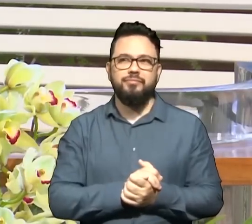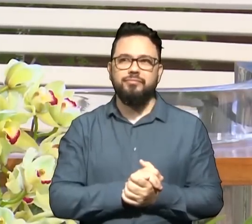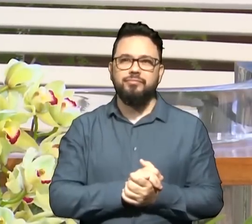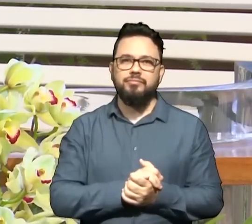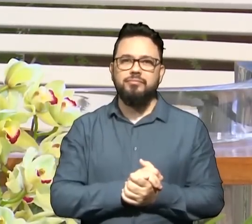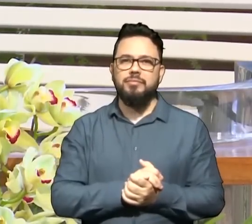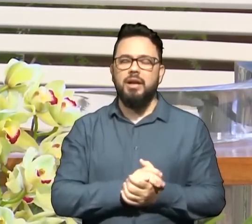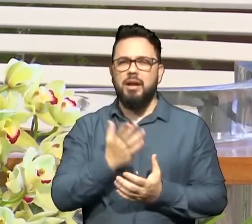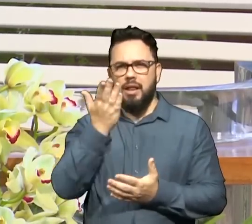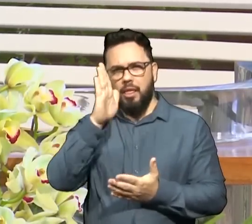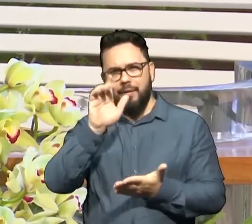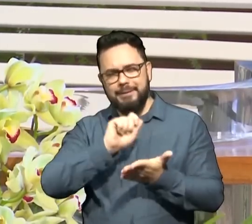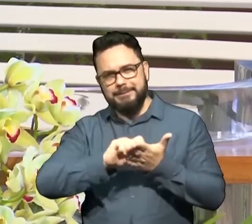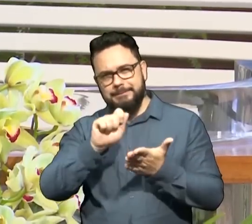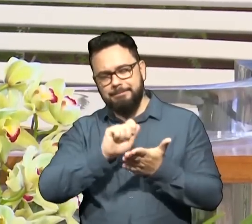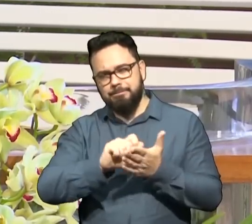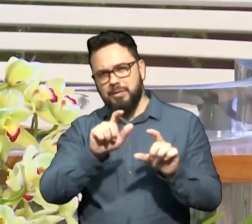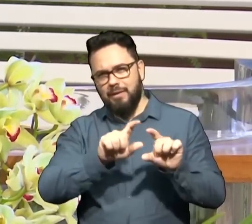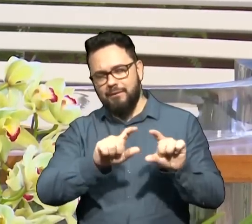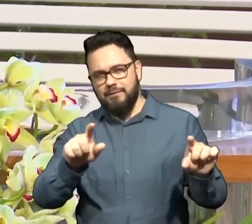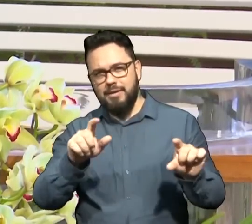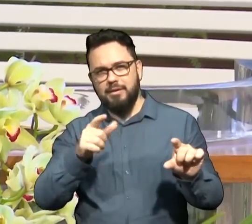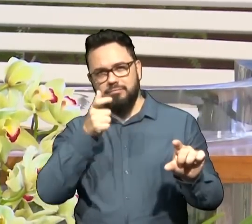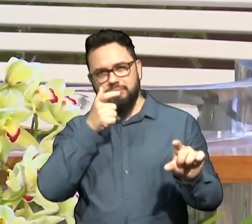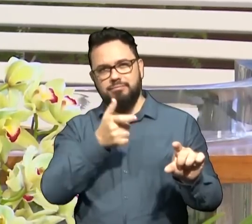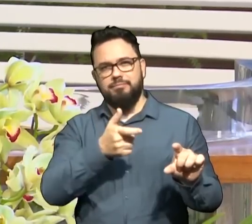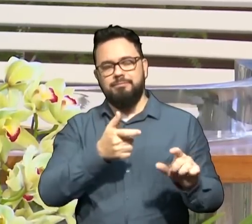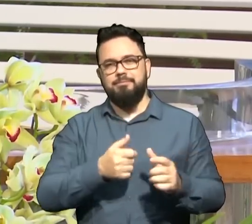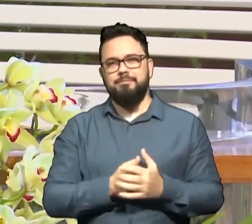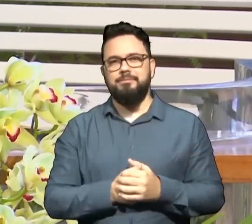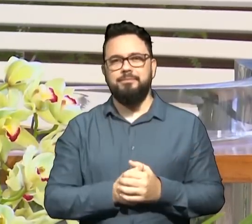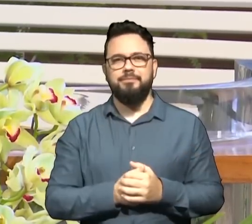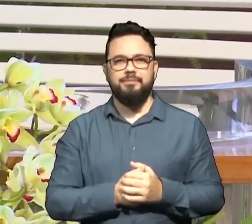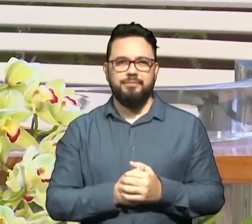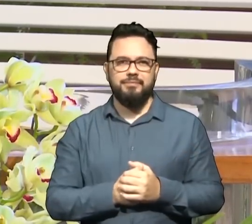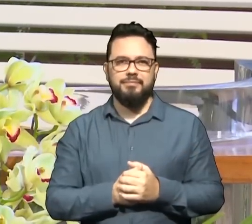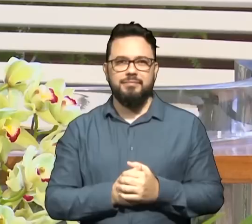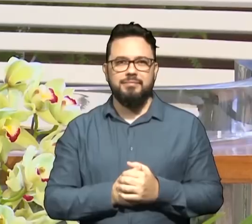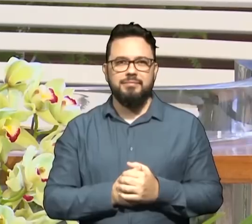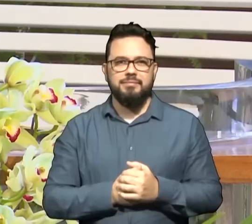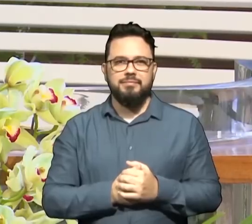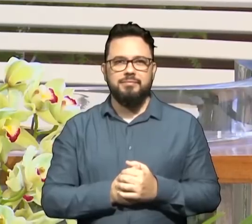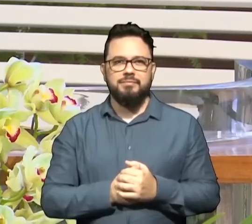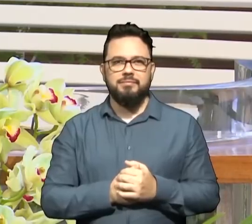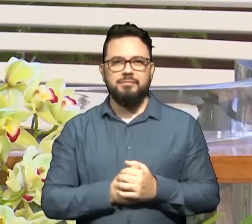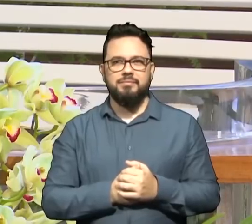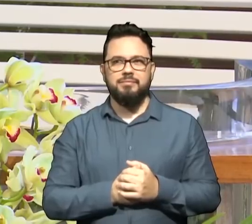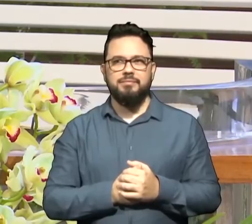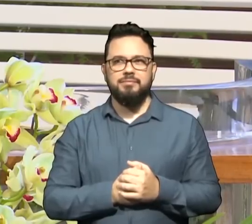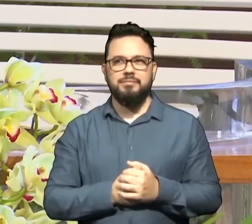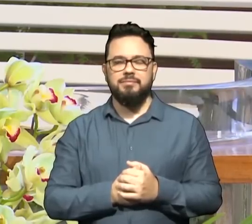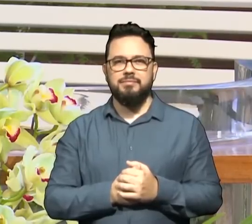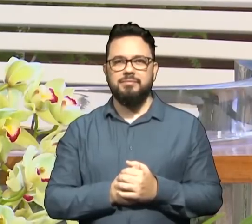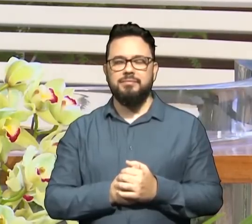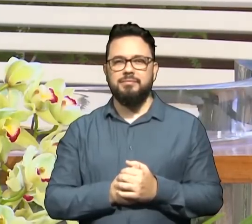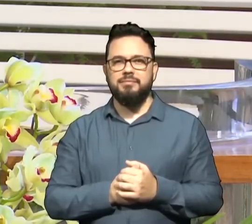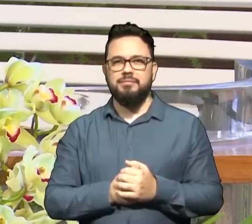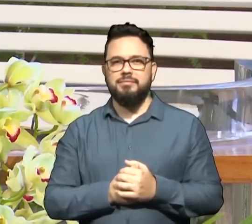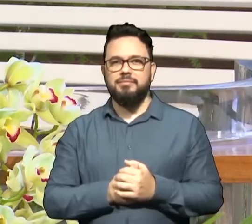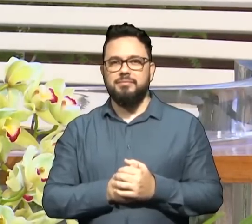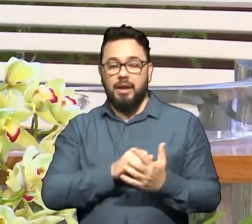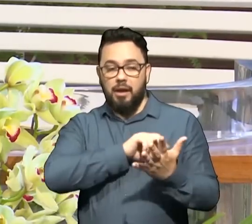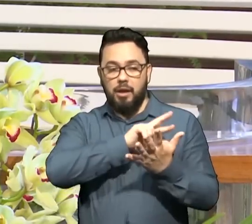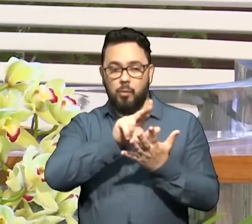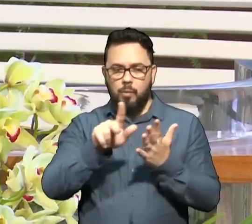desejar todas Nações que me chama muito atenção ela diz a autora a extremidade do homem é a oportunidade de